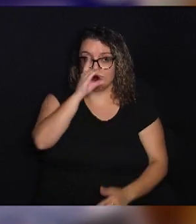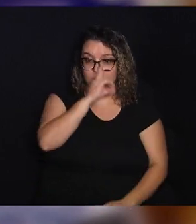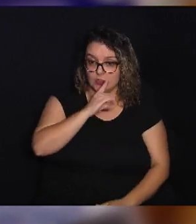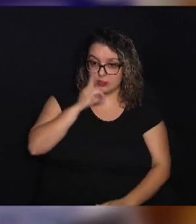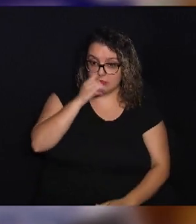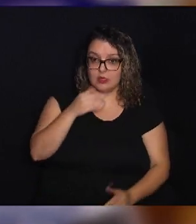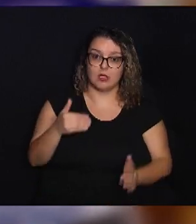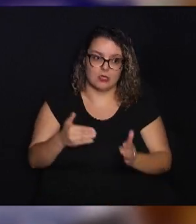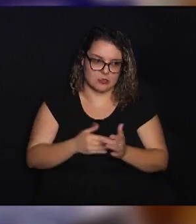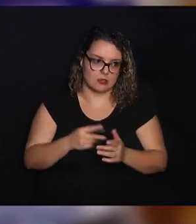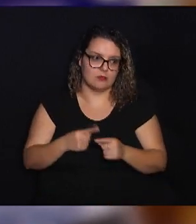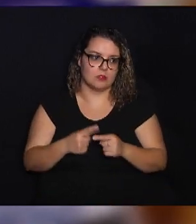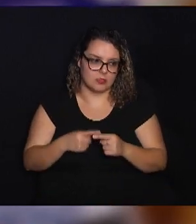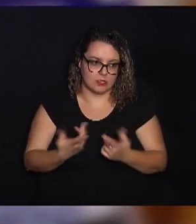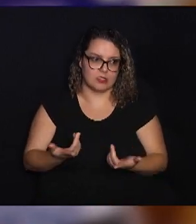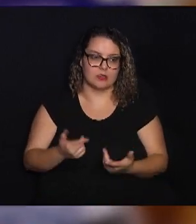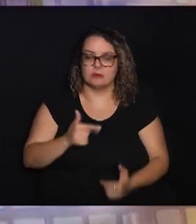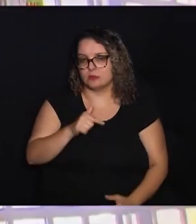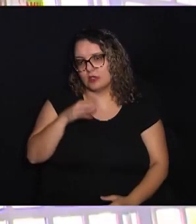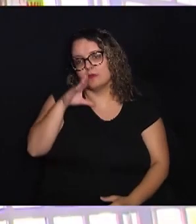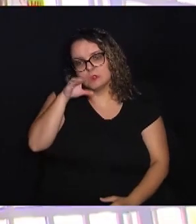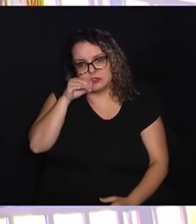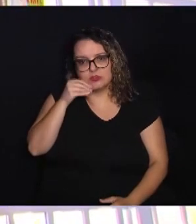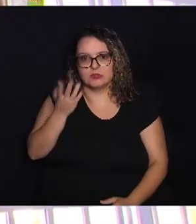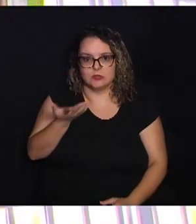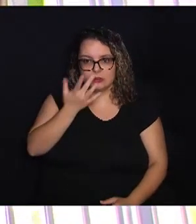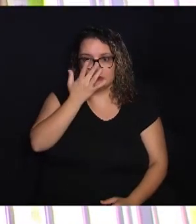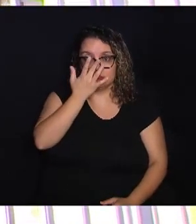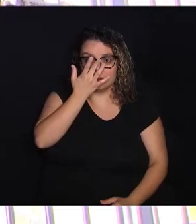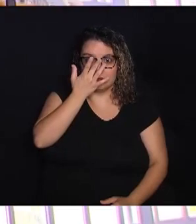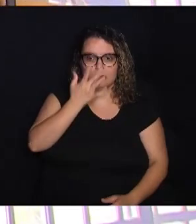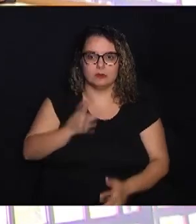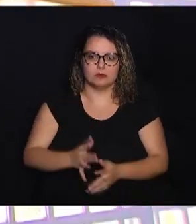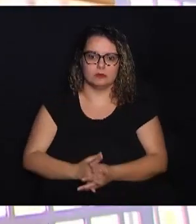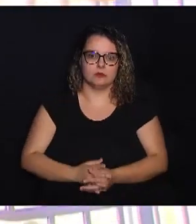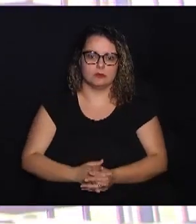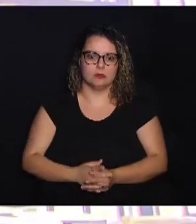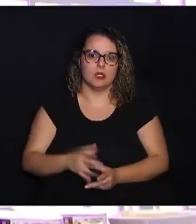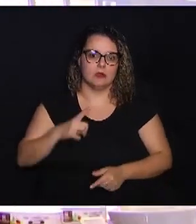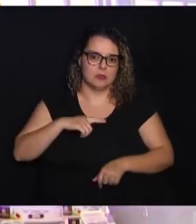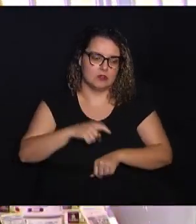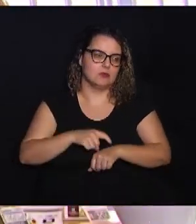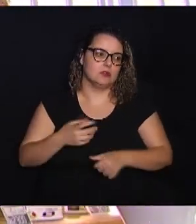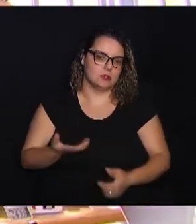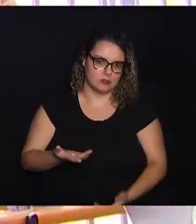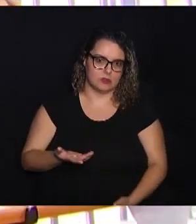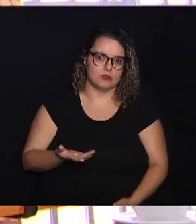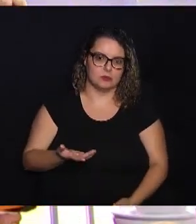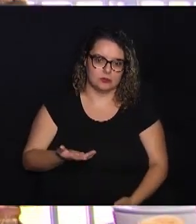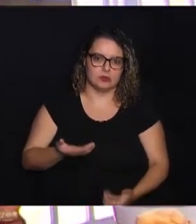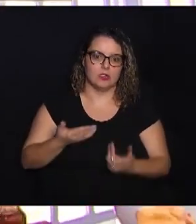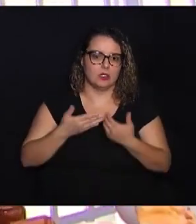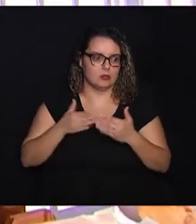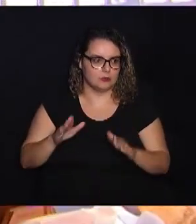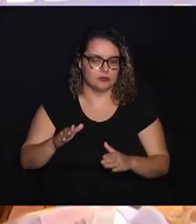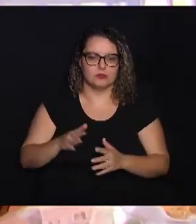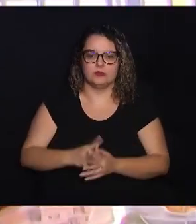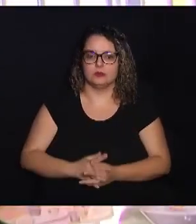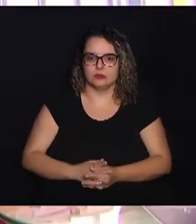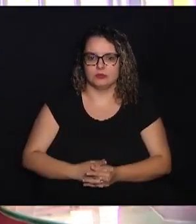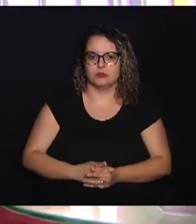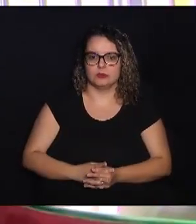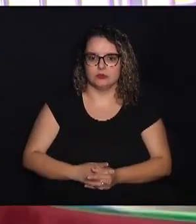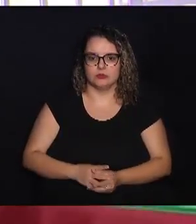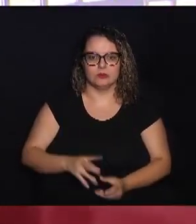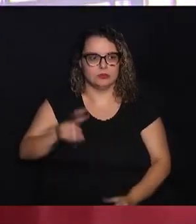até por questão de mão de obra mesmo. Mas teve um período que eu estava abrindo